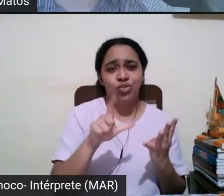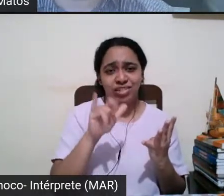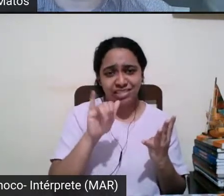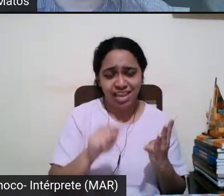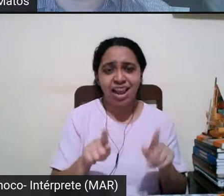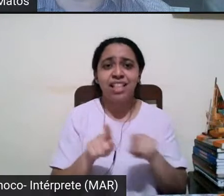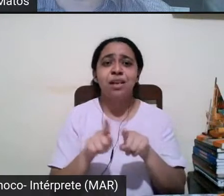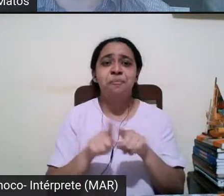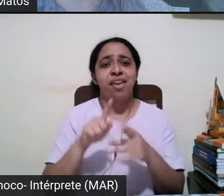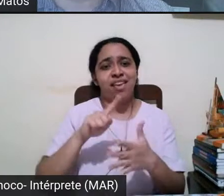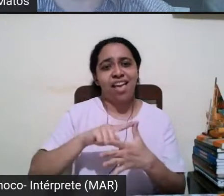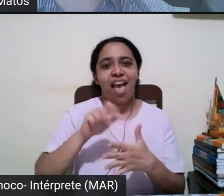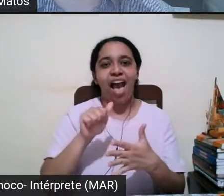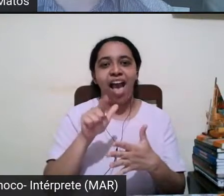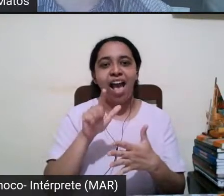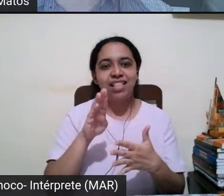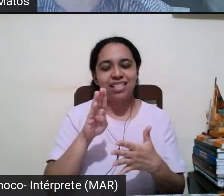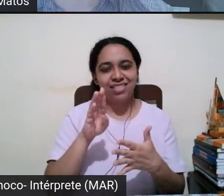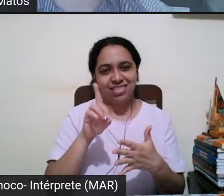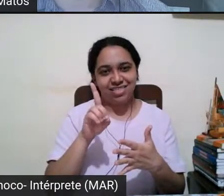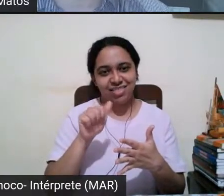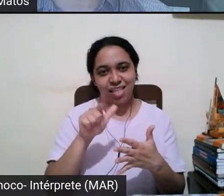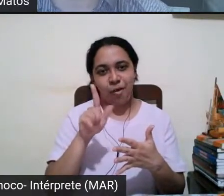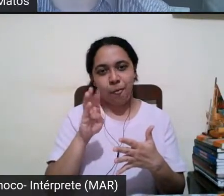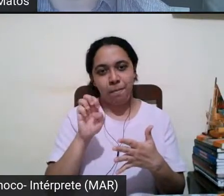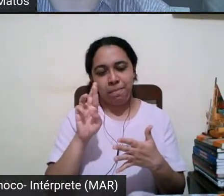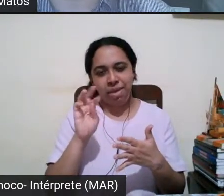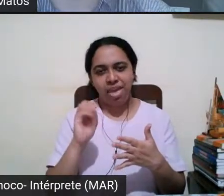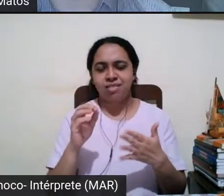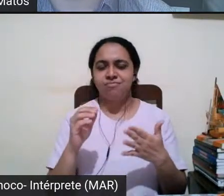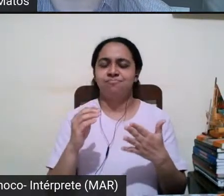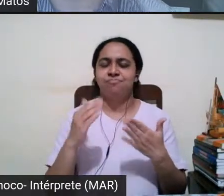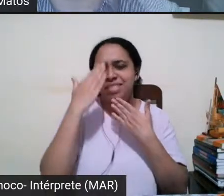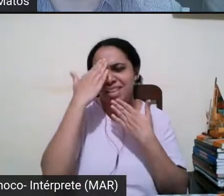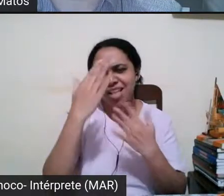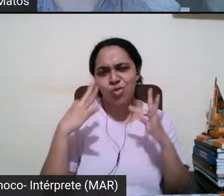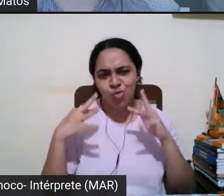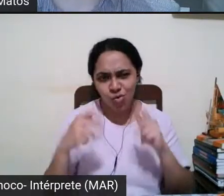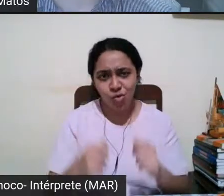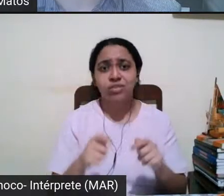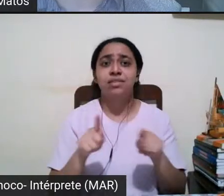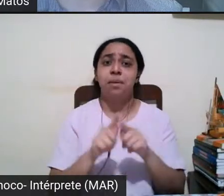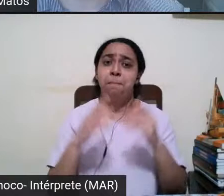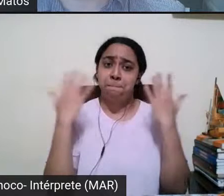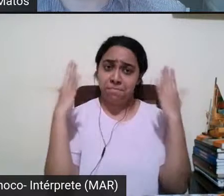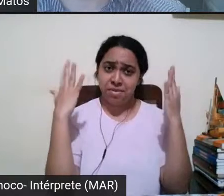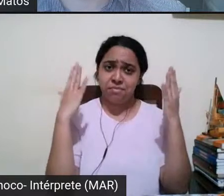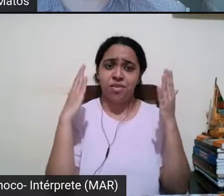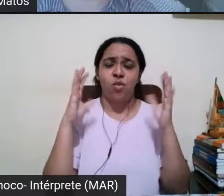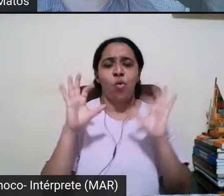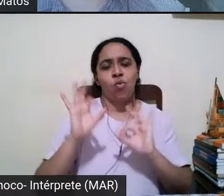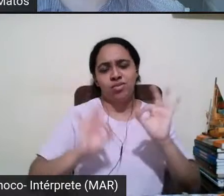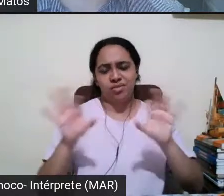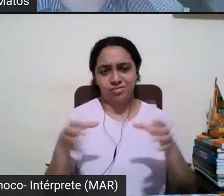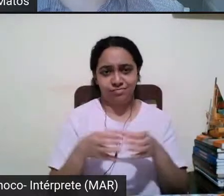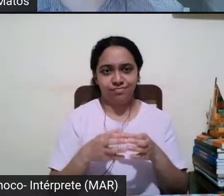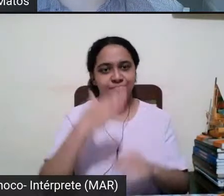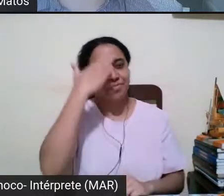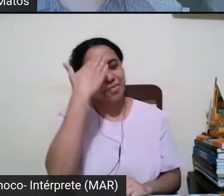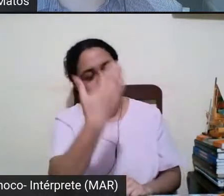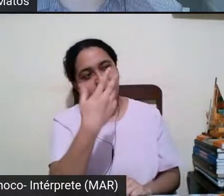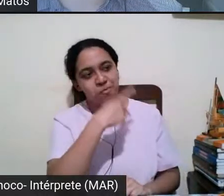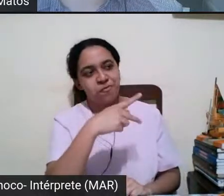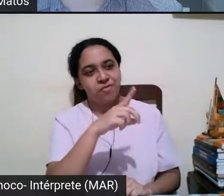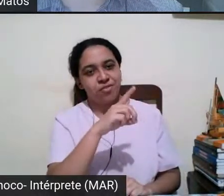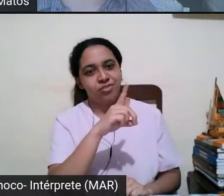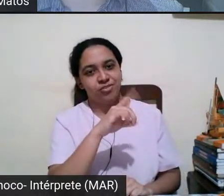viu meu muito obrigado e parabéns pela organização pessoal o Ok obrigado pelo seu zelo fazer o pessoal